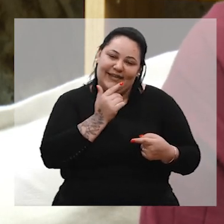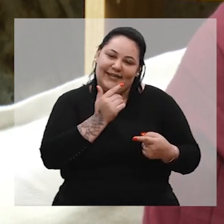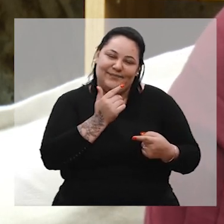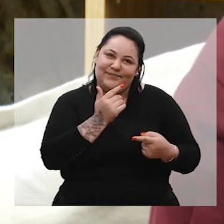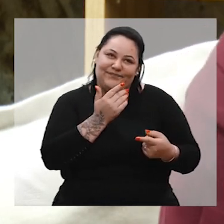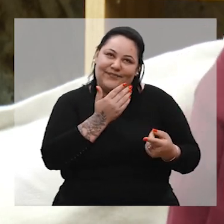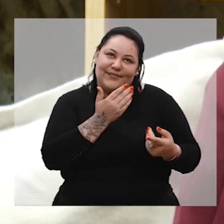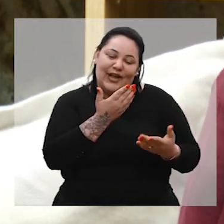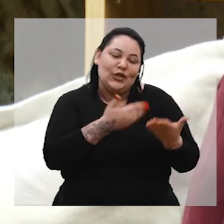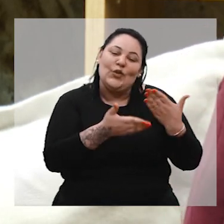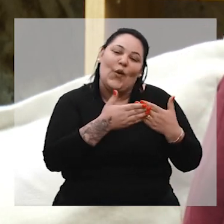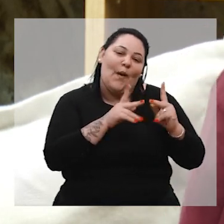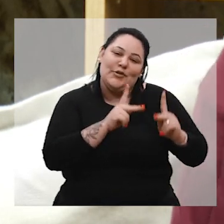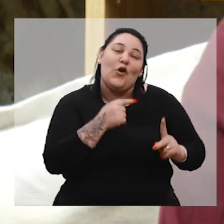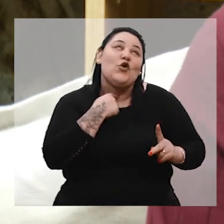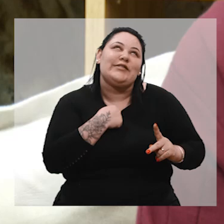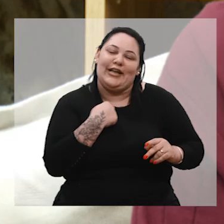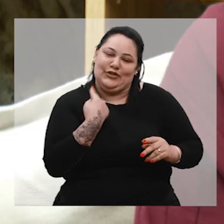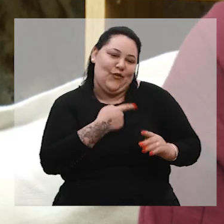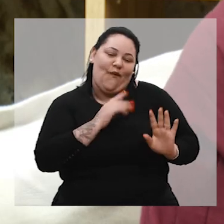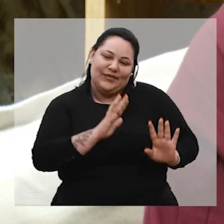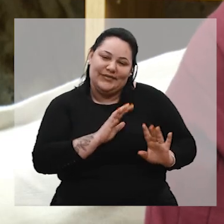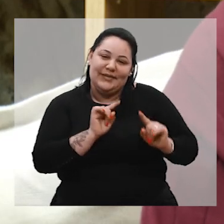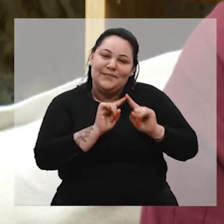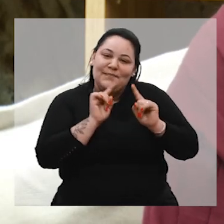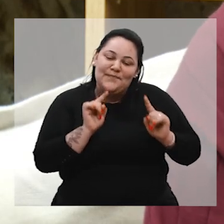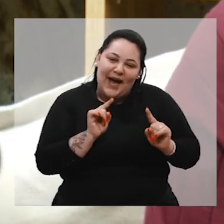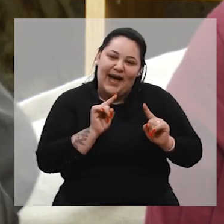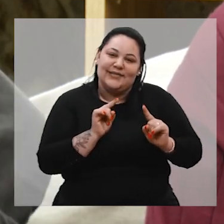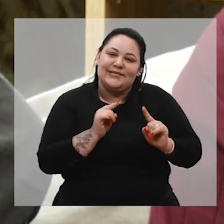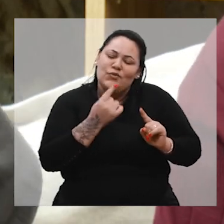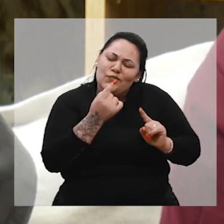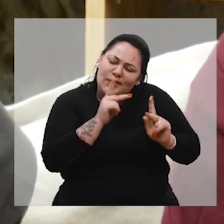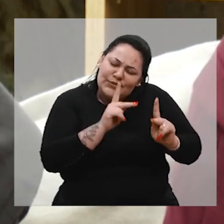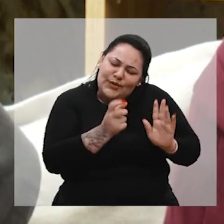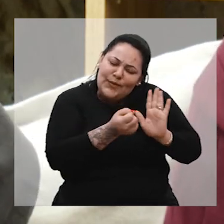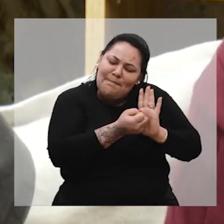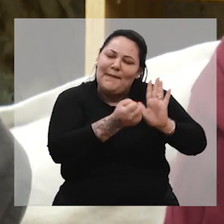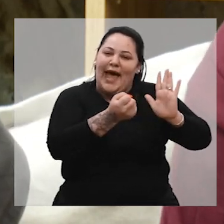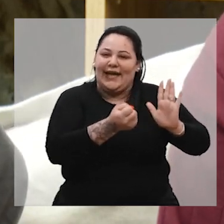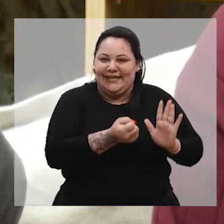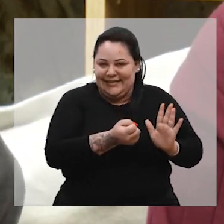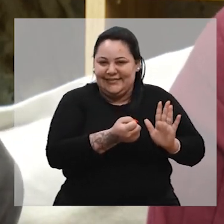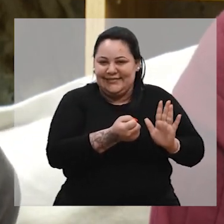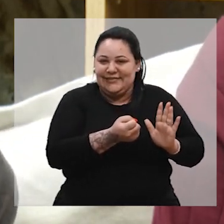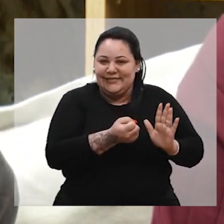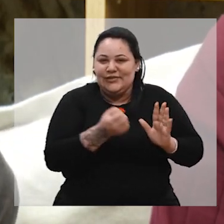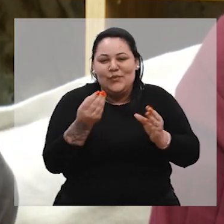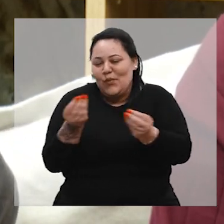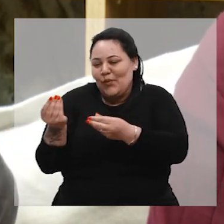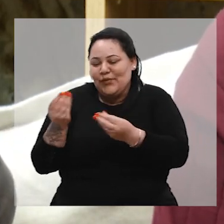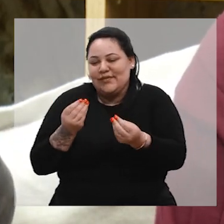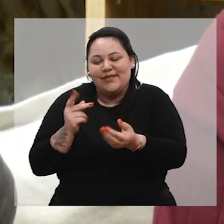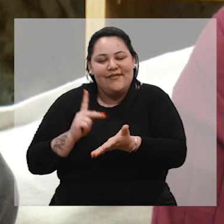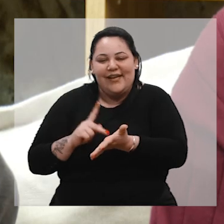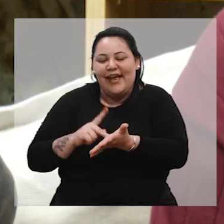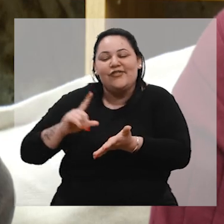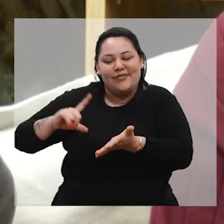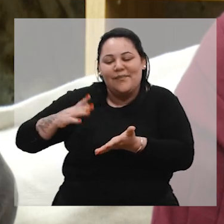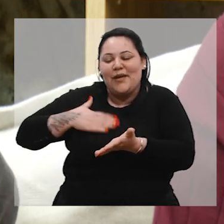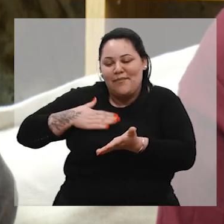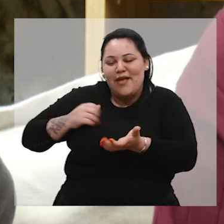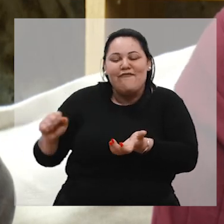gente não consegue atingir todo mundo, né? Mas um grãozinho de areia que tu atinge daquela imensidão toda é o